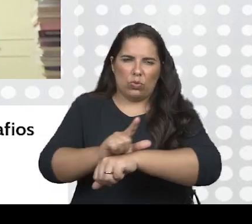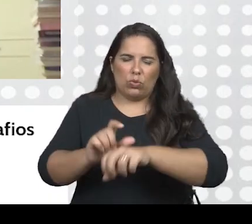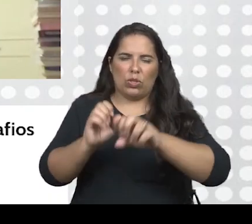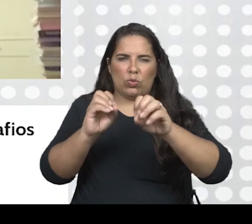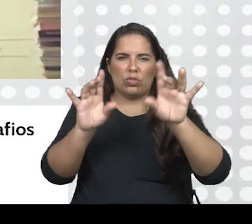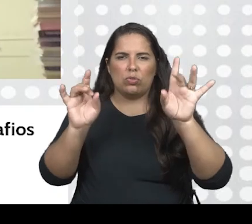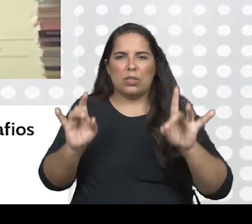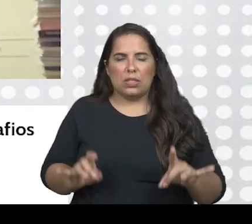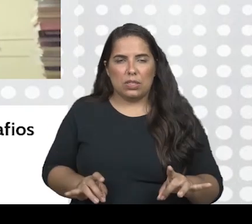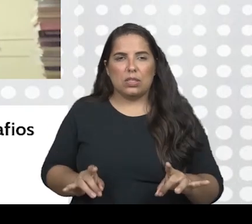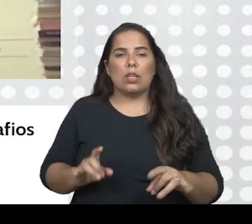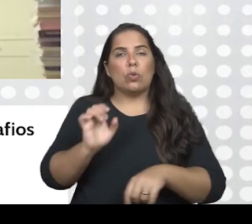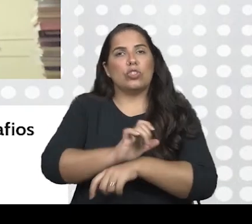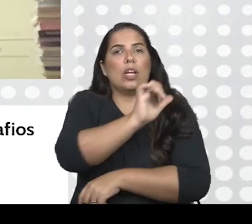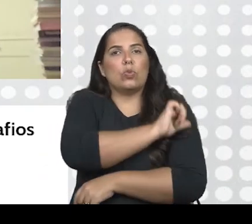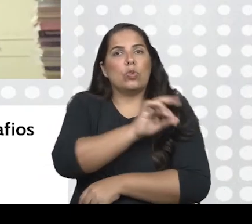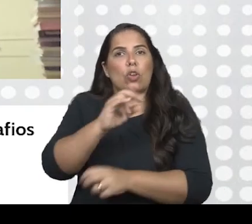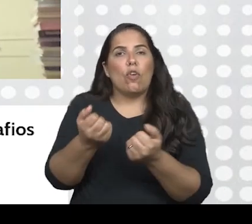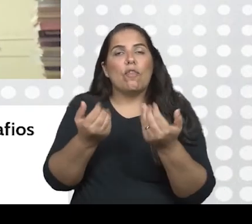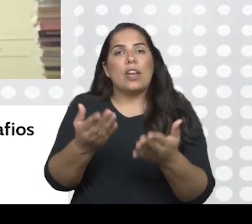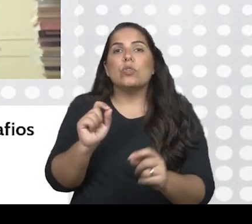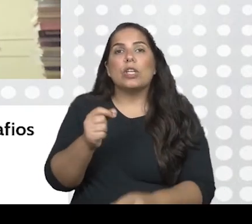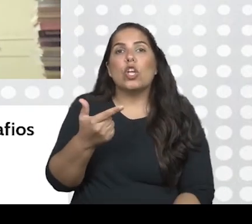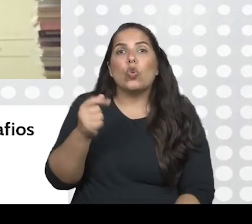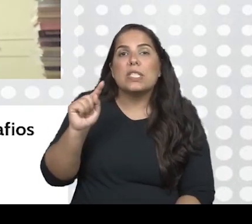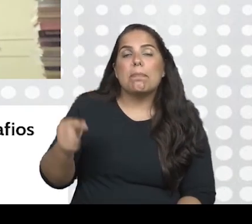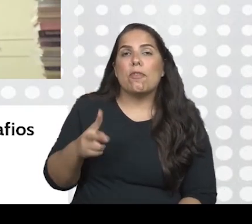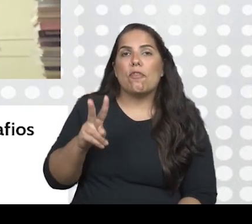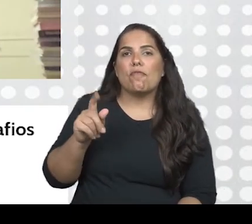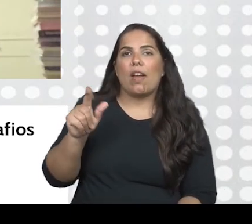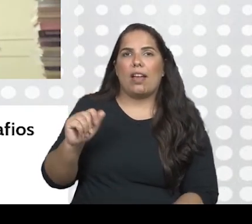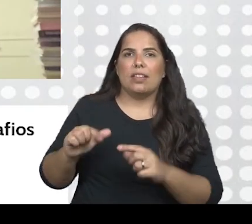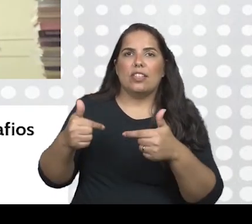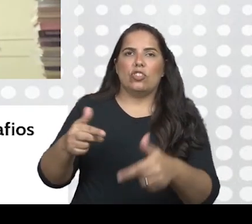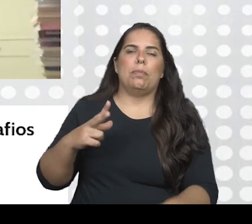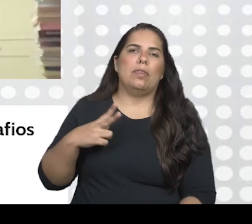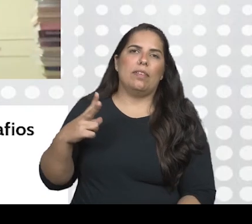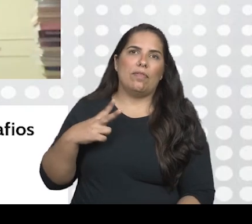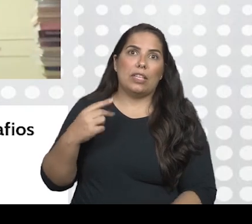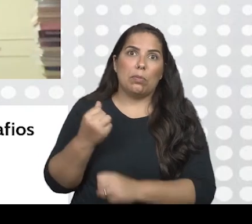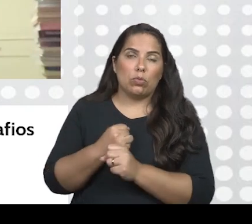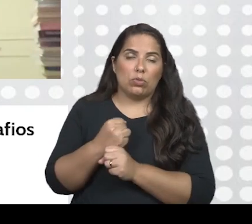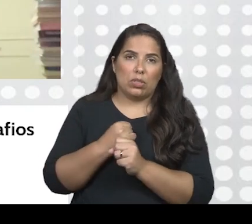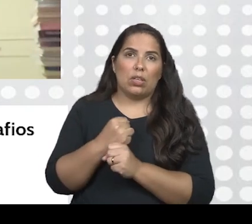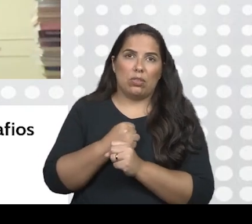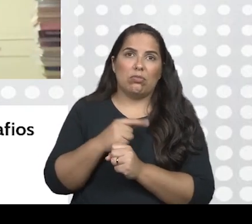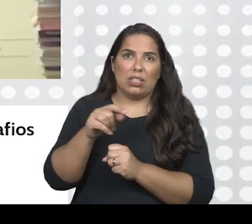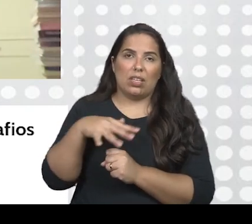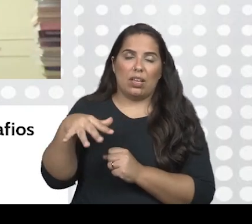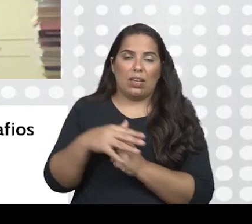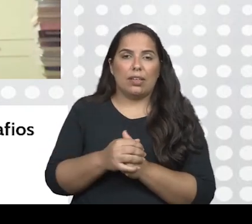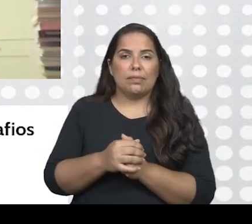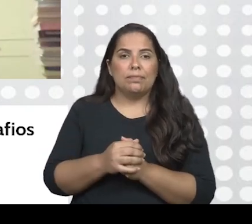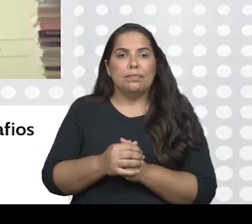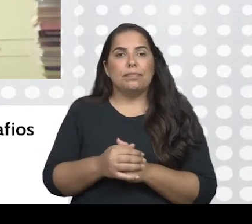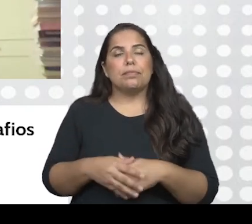Educação Especial, o estado do Rio de Janeiro oferecia 12 mil vagas na iniciativa privada por ano nessa área.